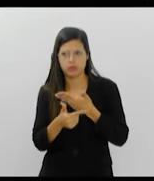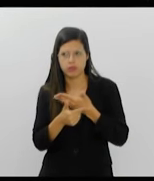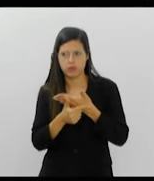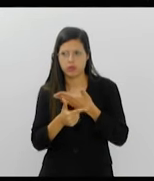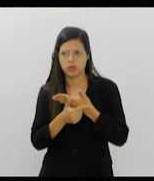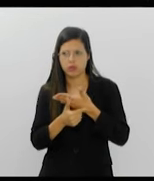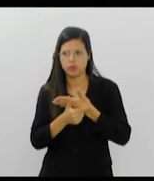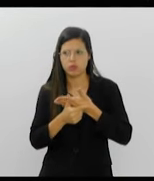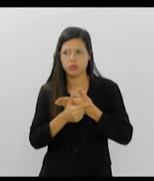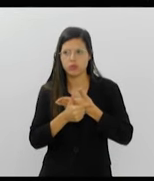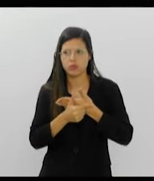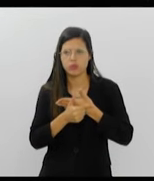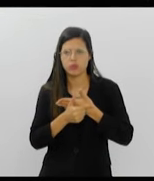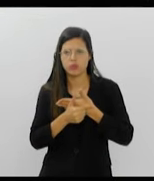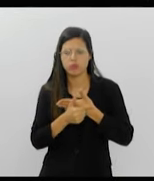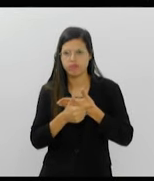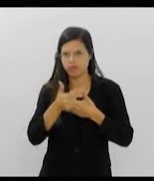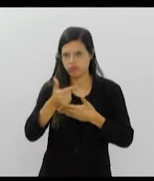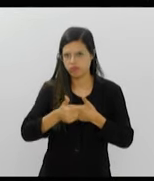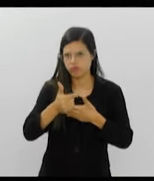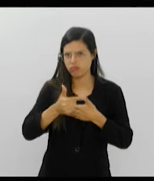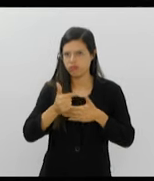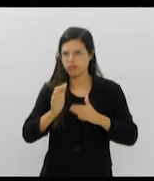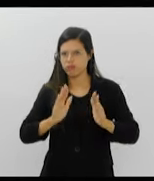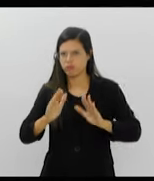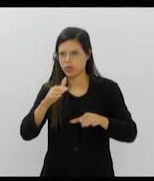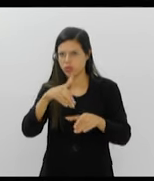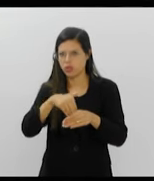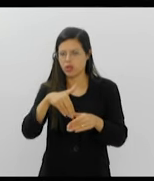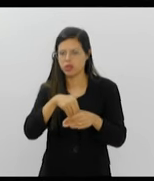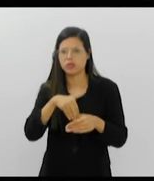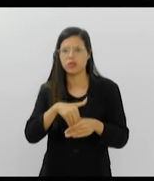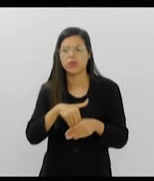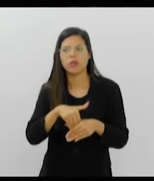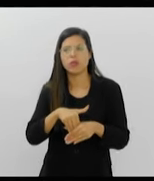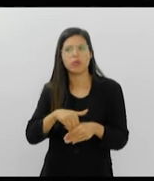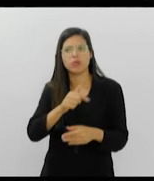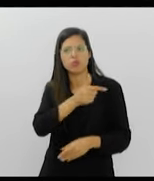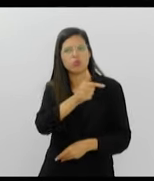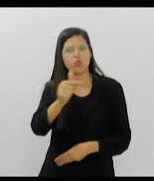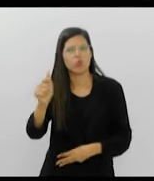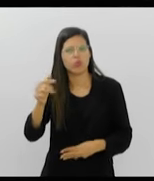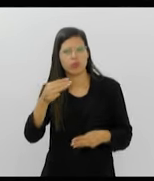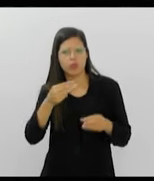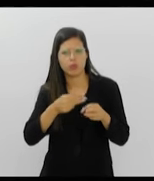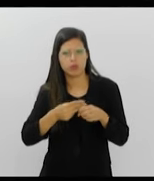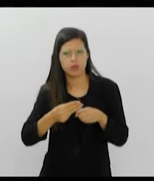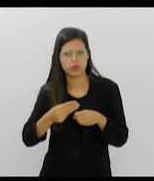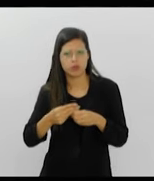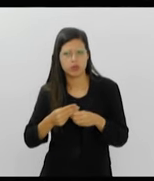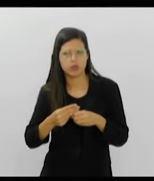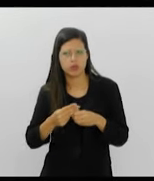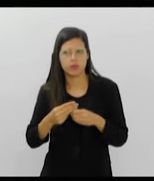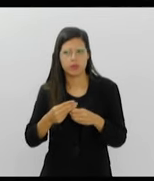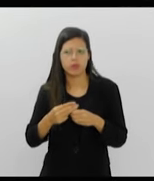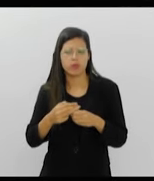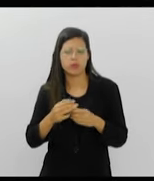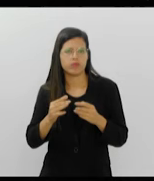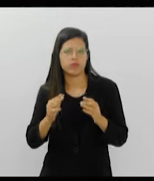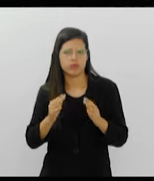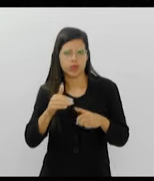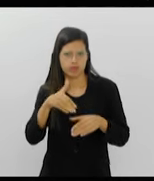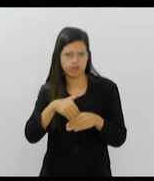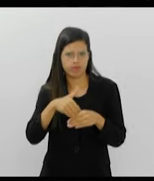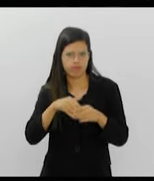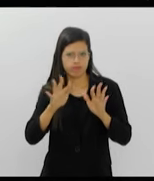turno. Nos outros 90 municípios, a eleição está terminada. E